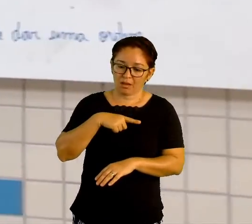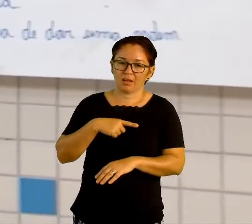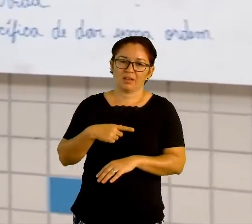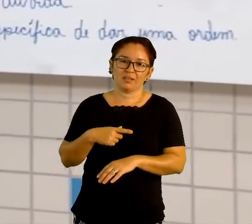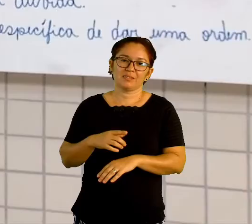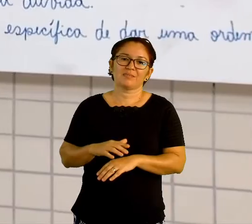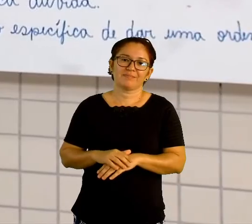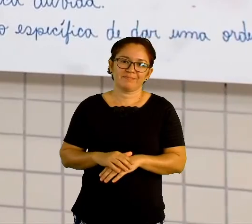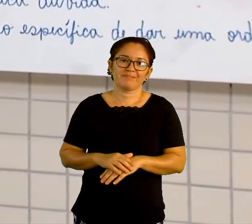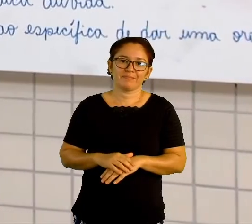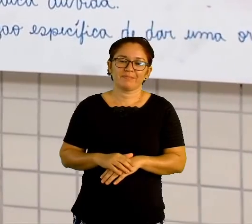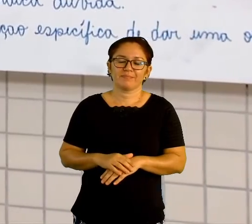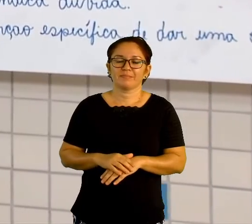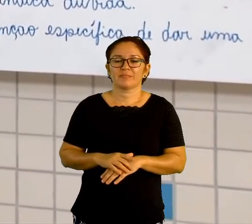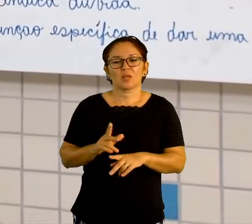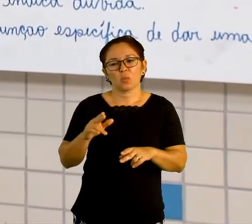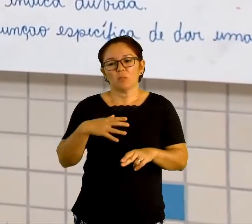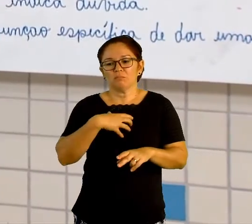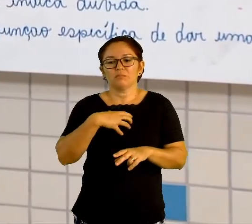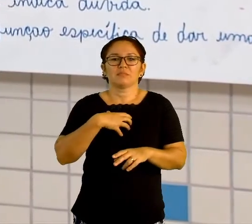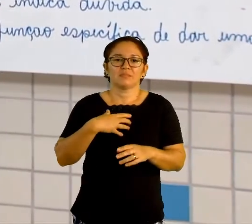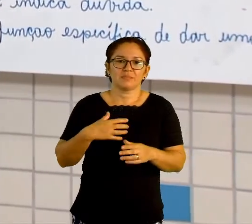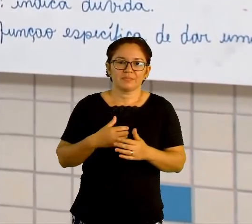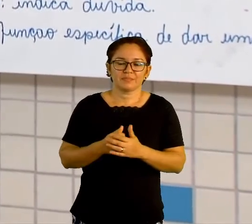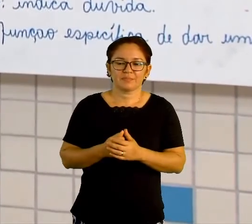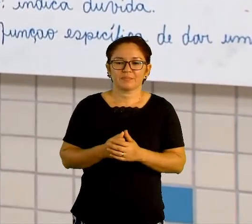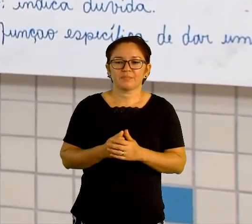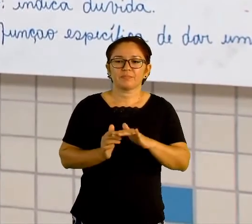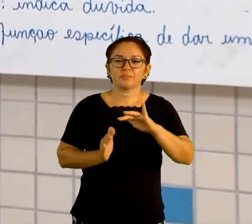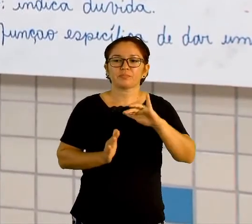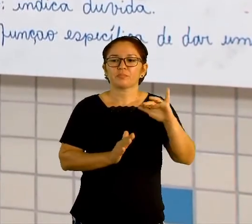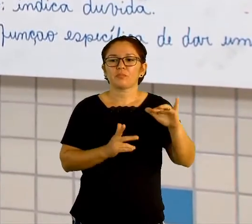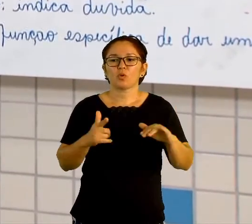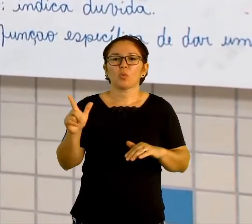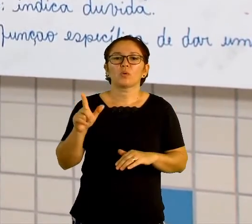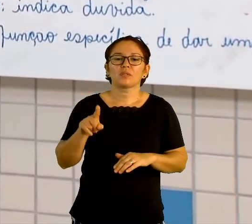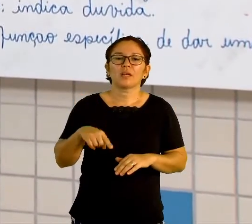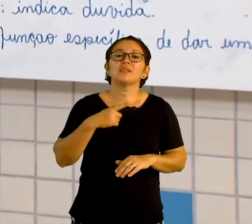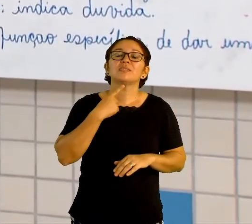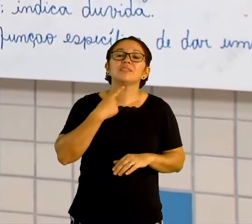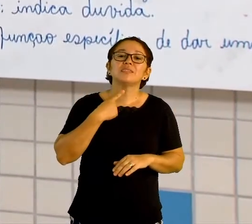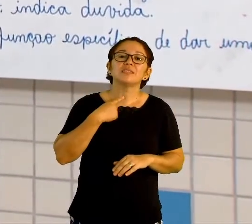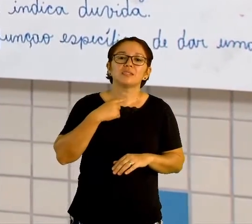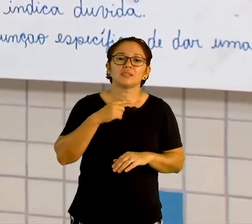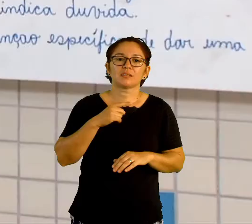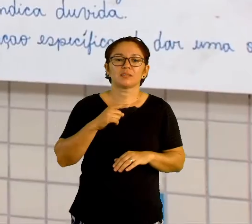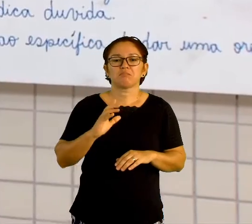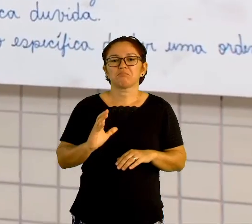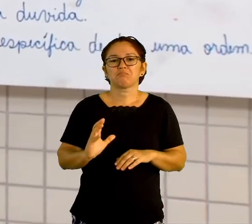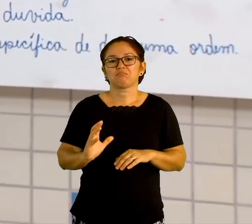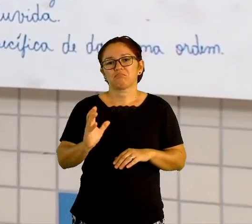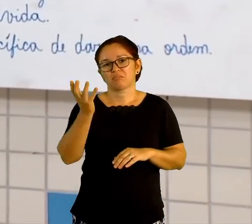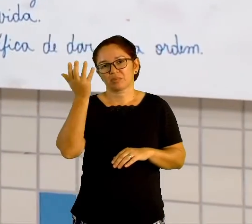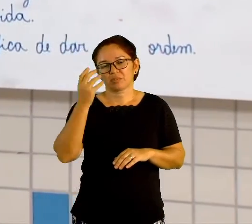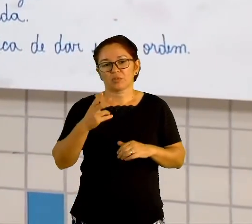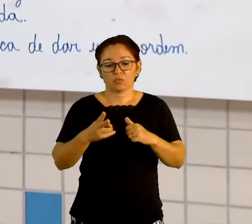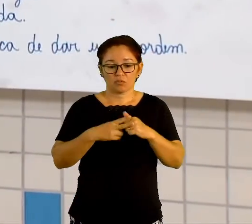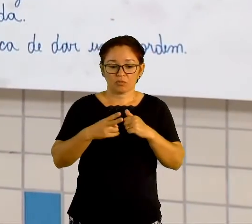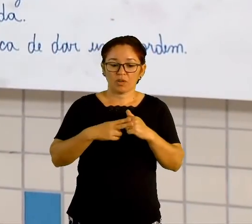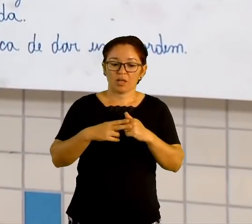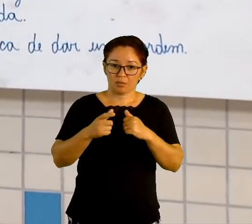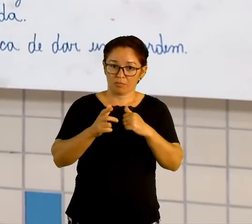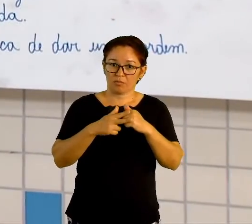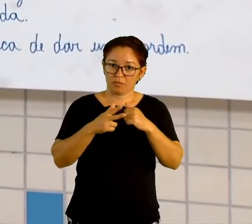um acontecimento. Tem mais, professor? Tem. Ele pode indicar também um fenômeno